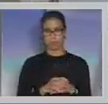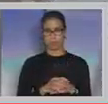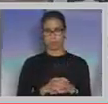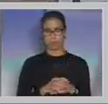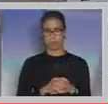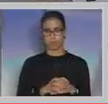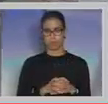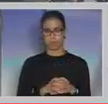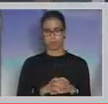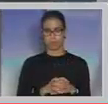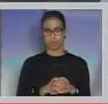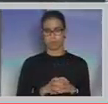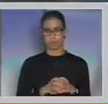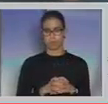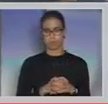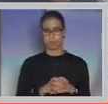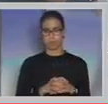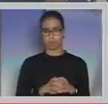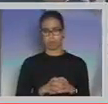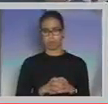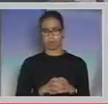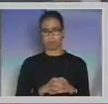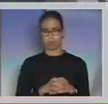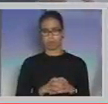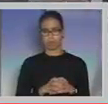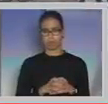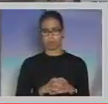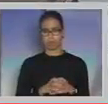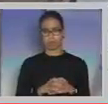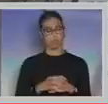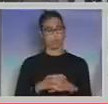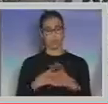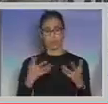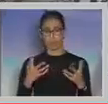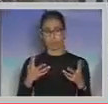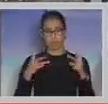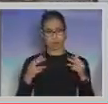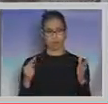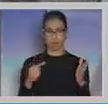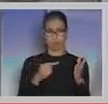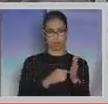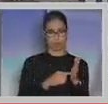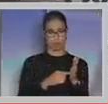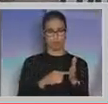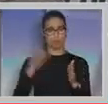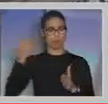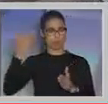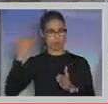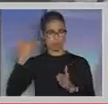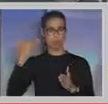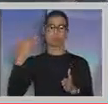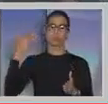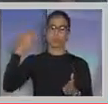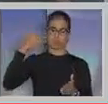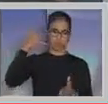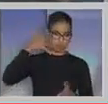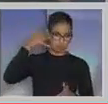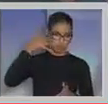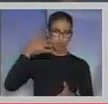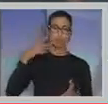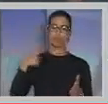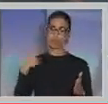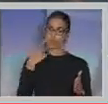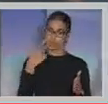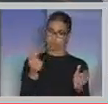repercute repercute uma denúncia que nós já fizemos aqui em São Paulo Inclusive eu fiz aqui na Tribuna alguns